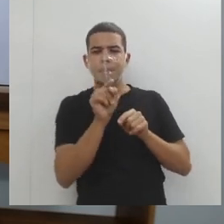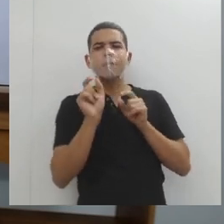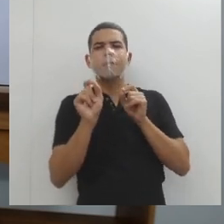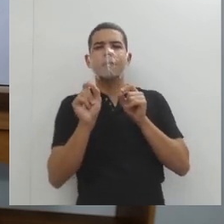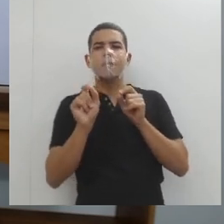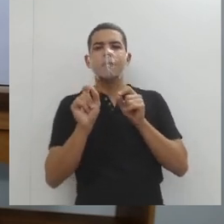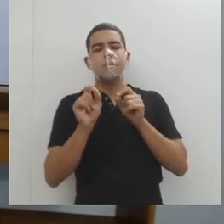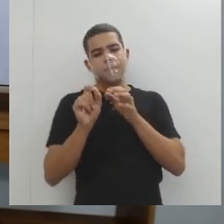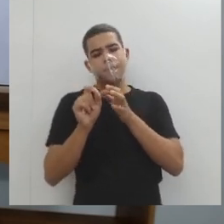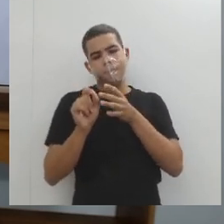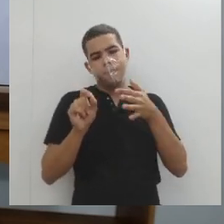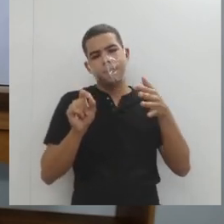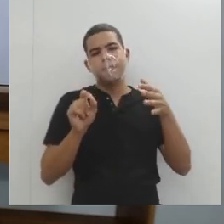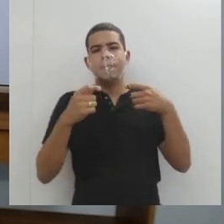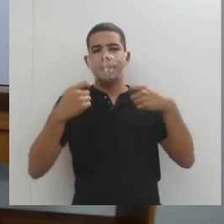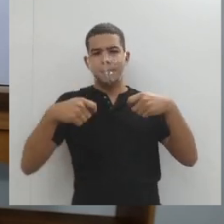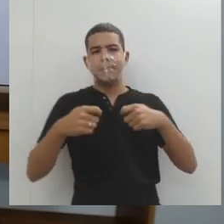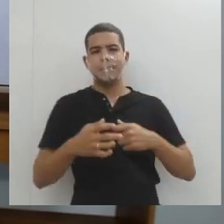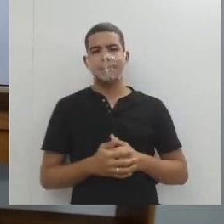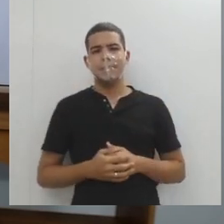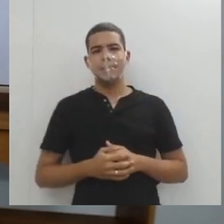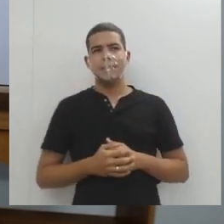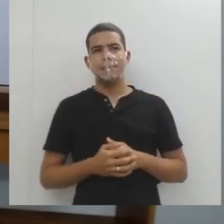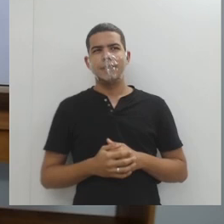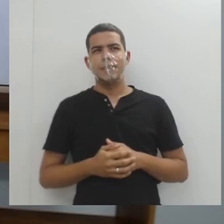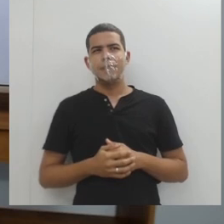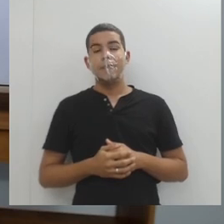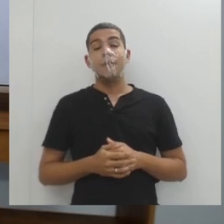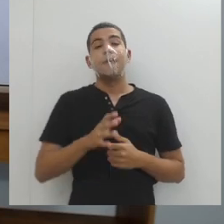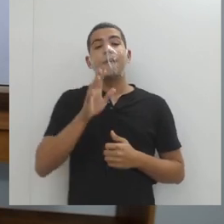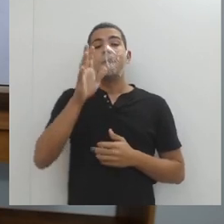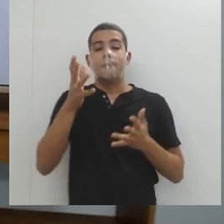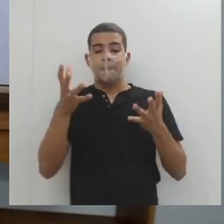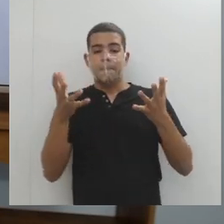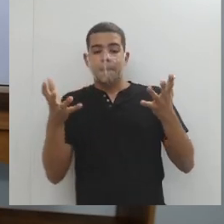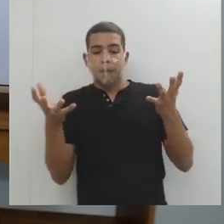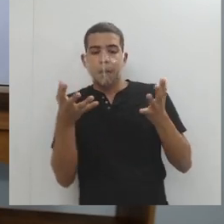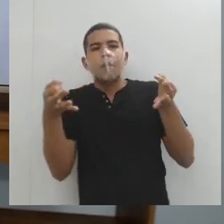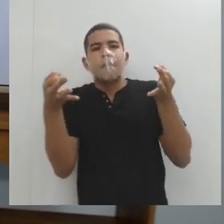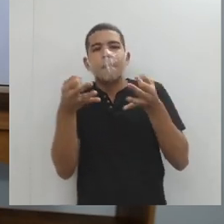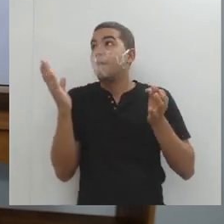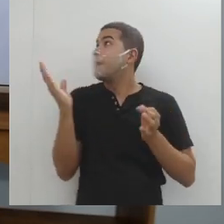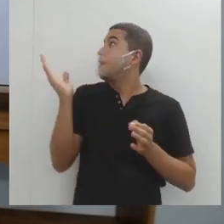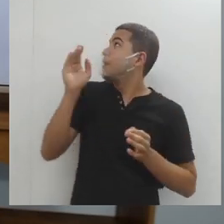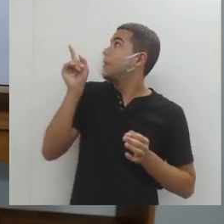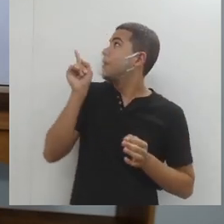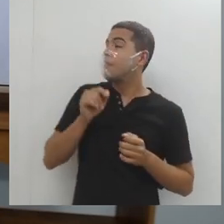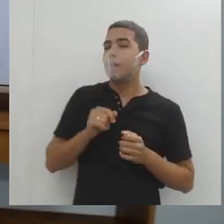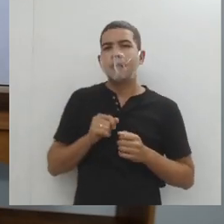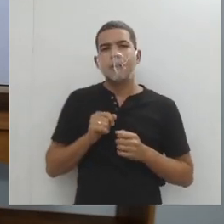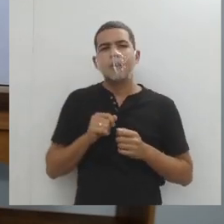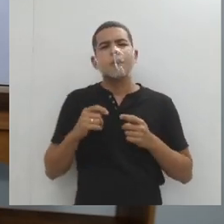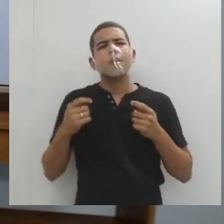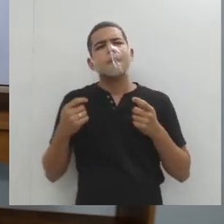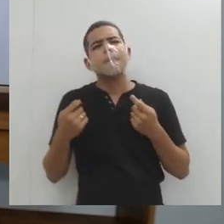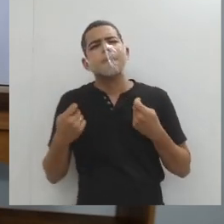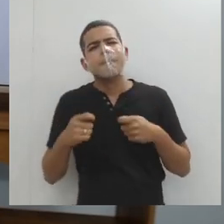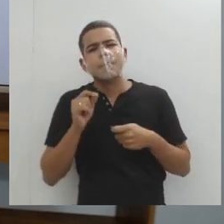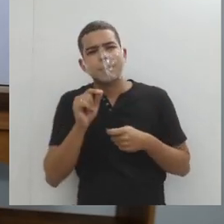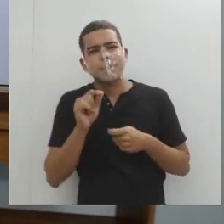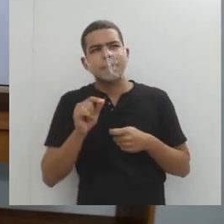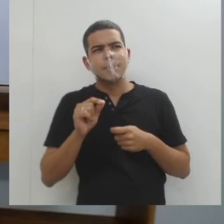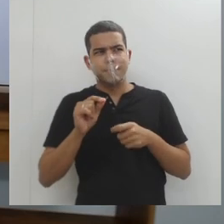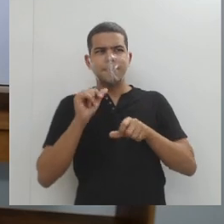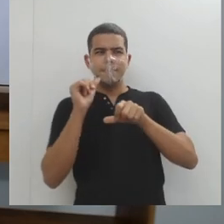precisa completar. E aí, ó, quando eu venho para o present perfect, qual a sequência? Qual seria a fórmula? Eu começo também